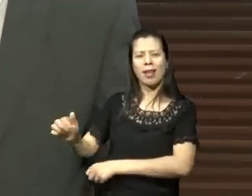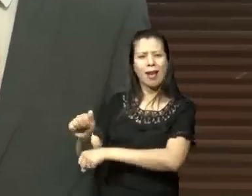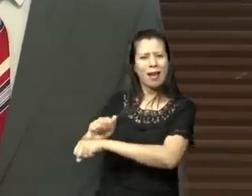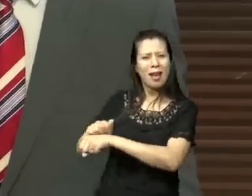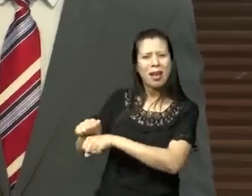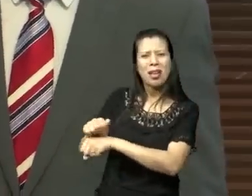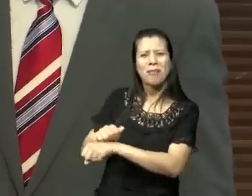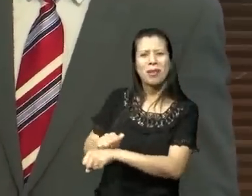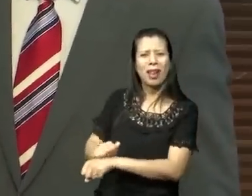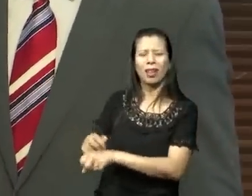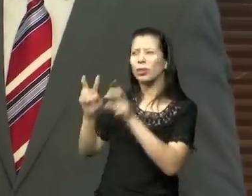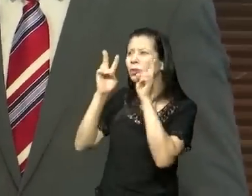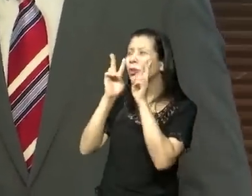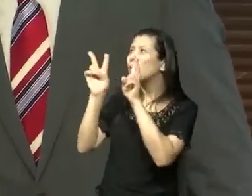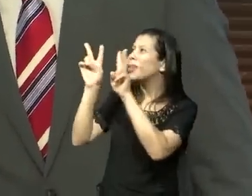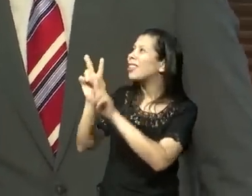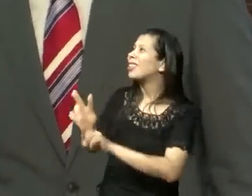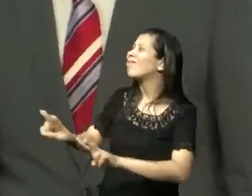isso